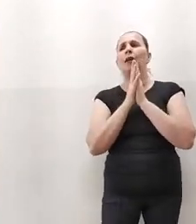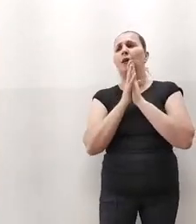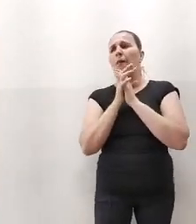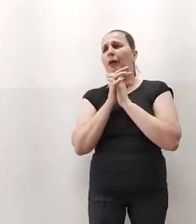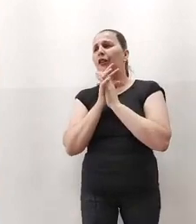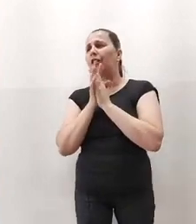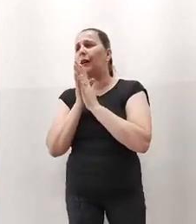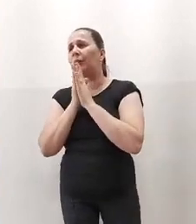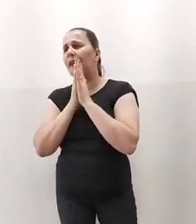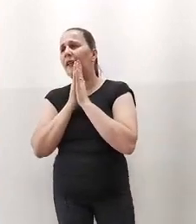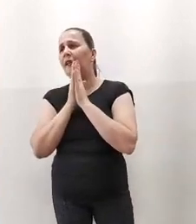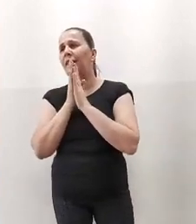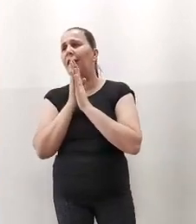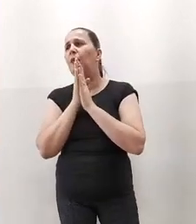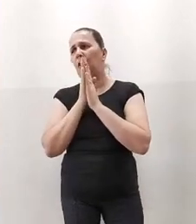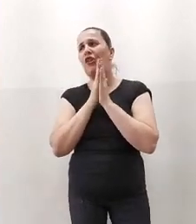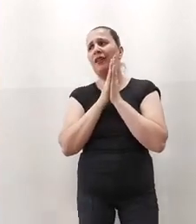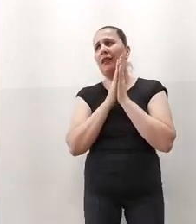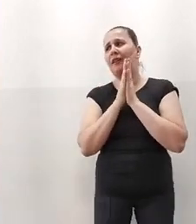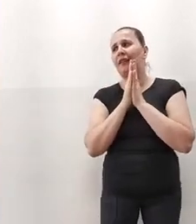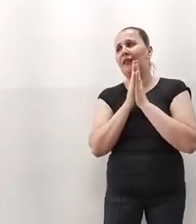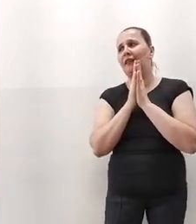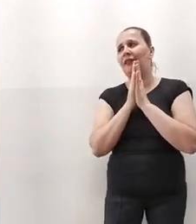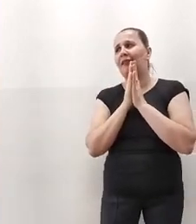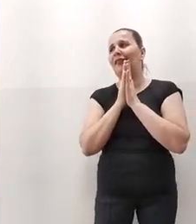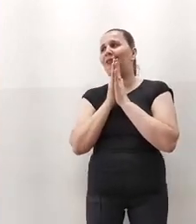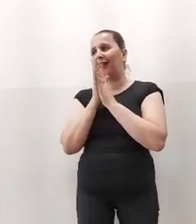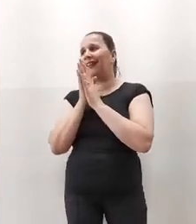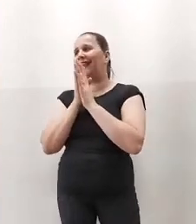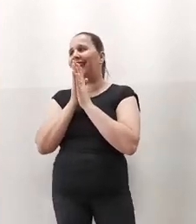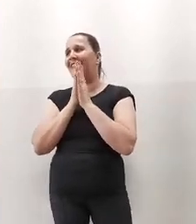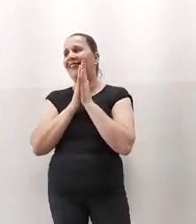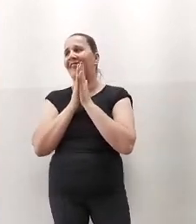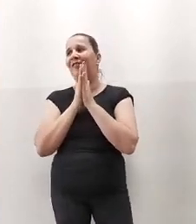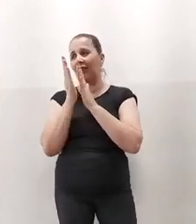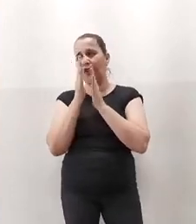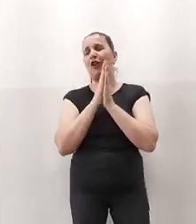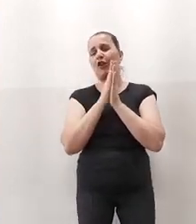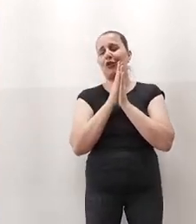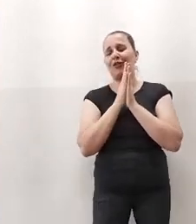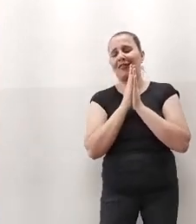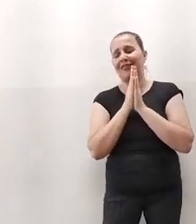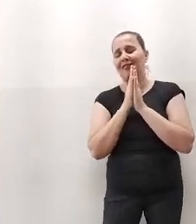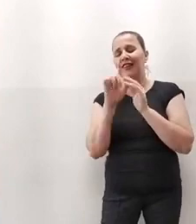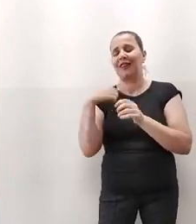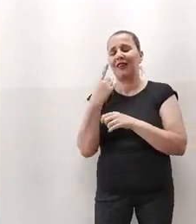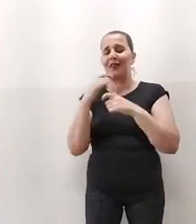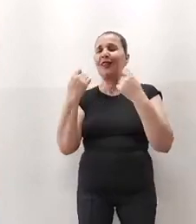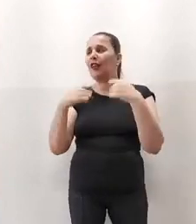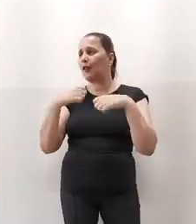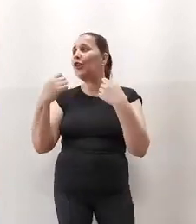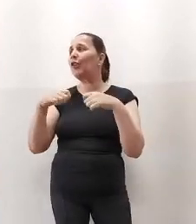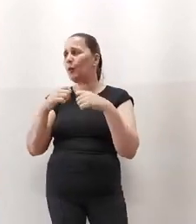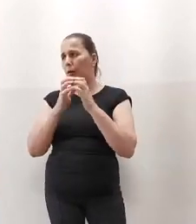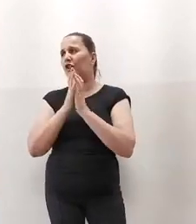já recebeu, mas ficou para trás. Mas olha, nós precisamos